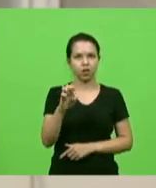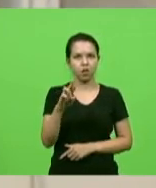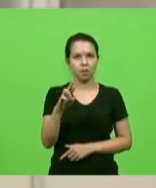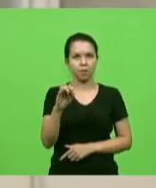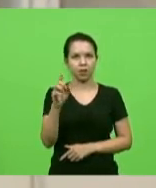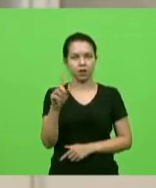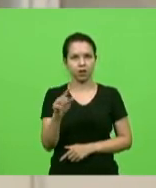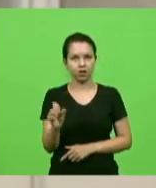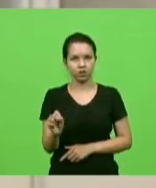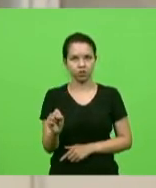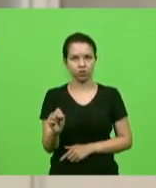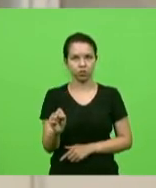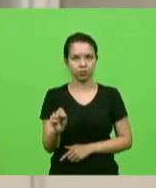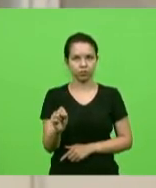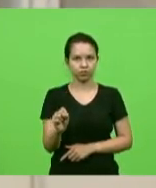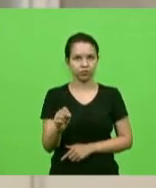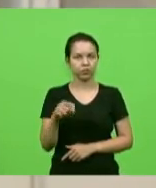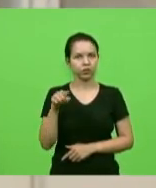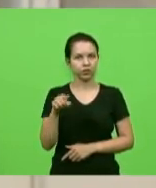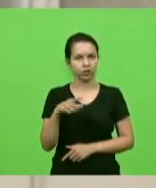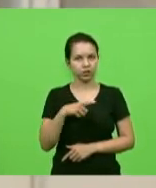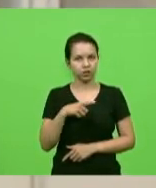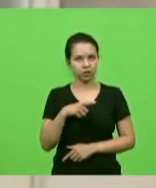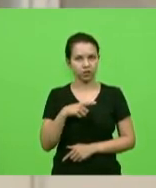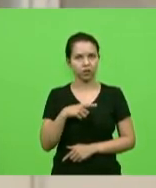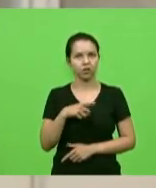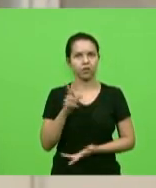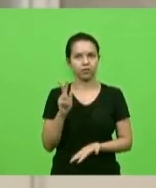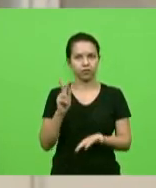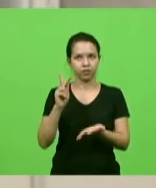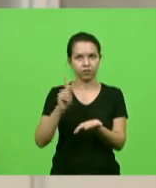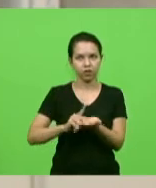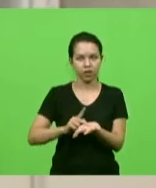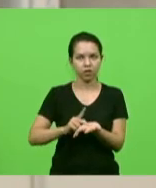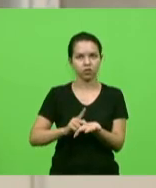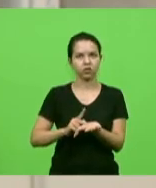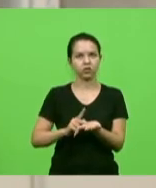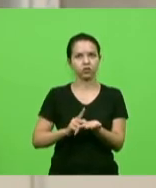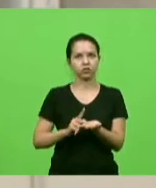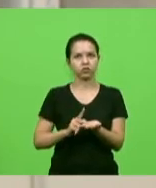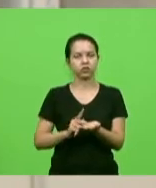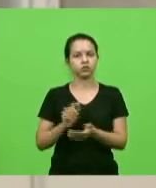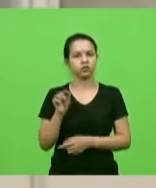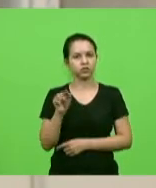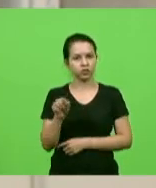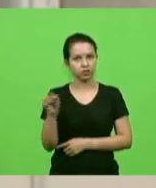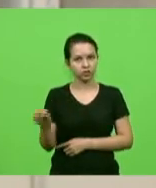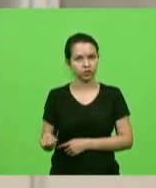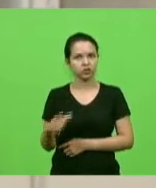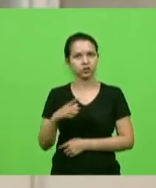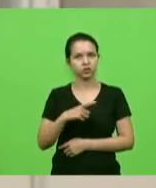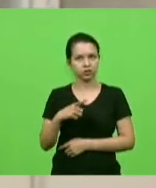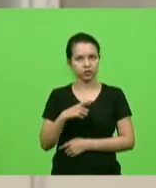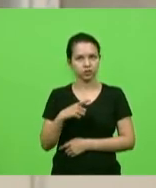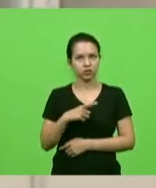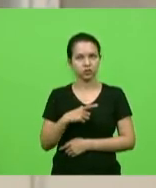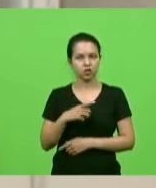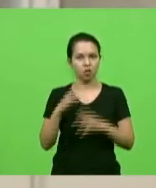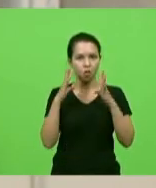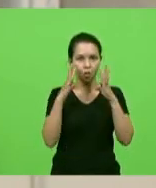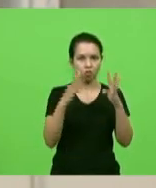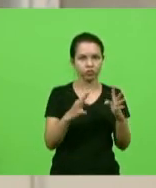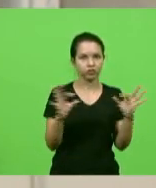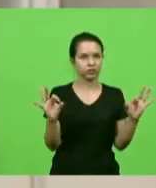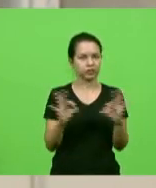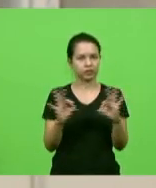cuja idoneidade comercial e financeira era fato notório sendo que ainda assim você quer